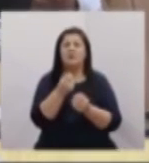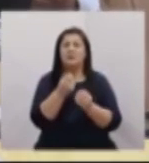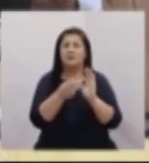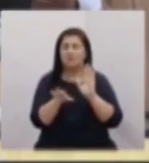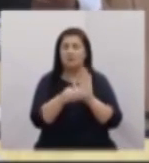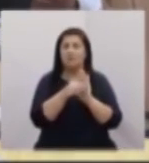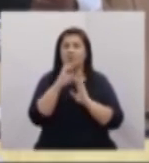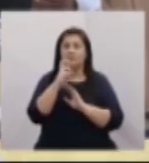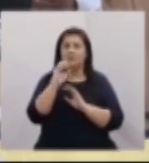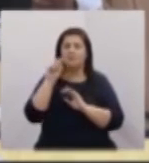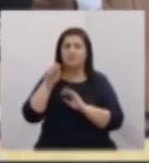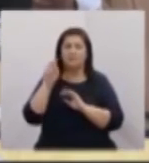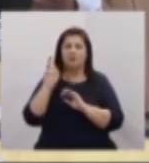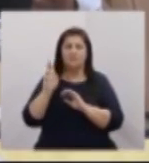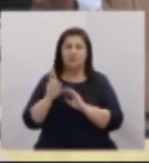ONG